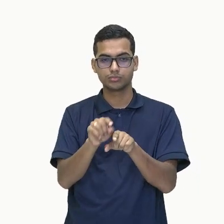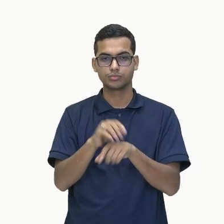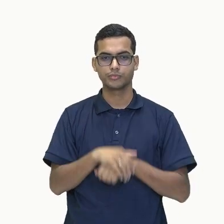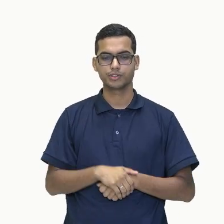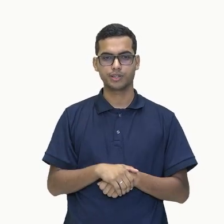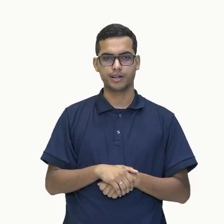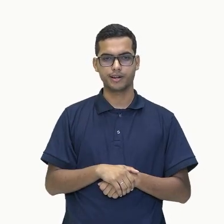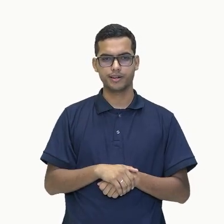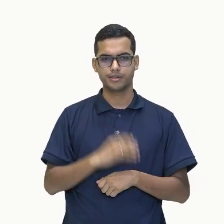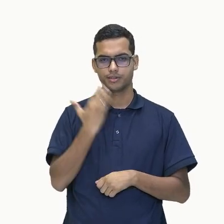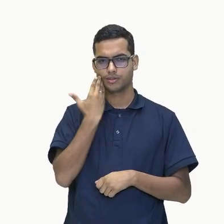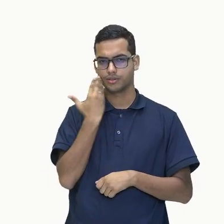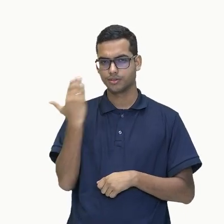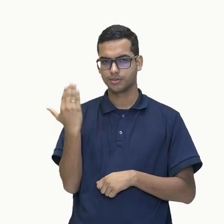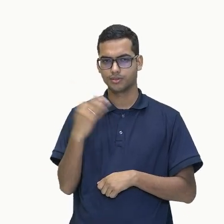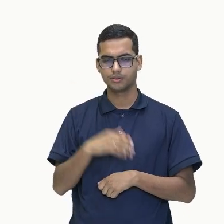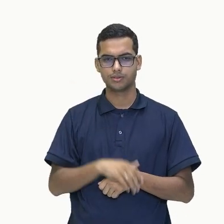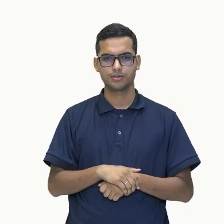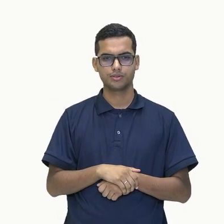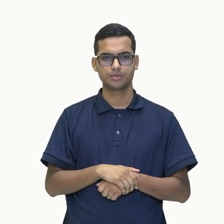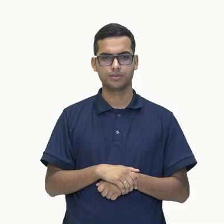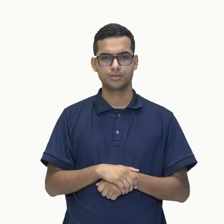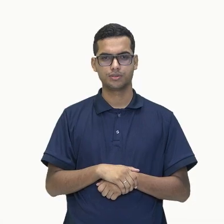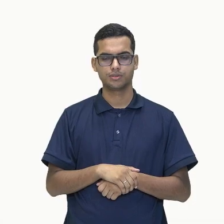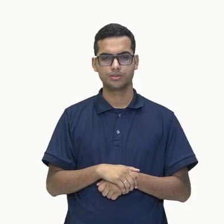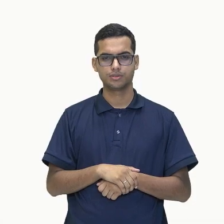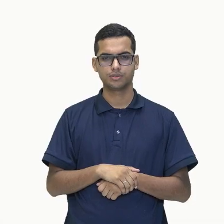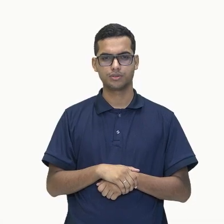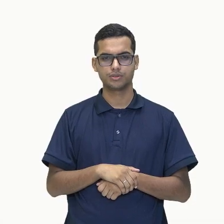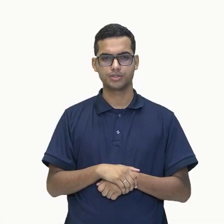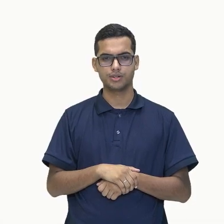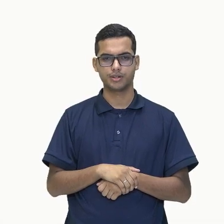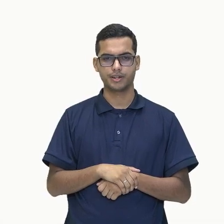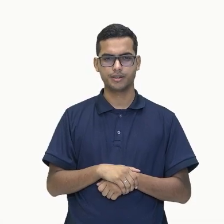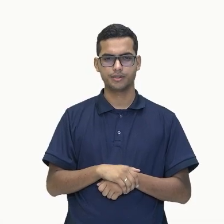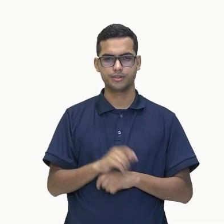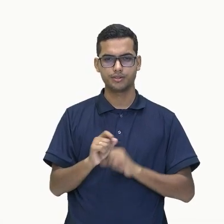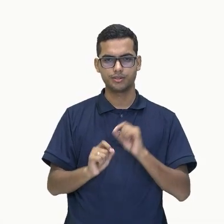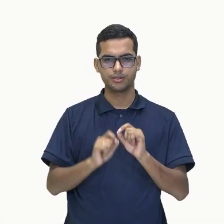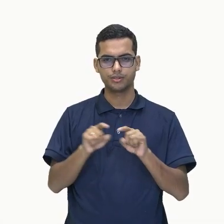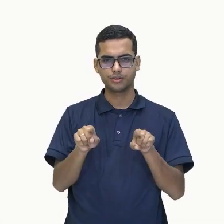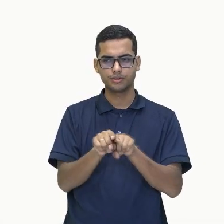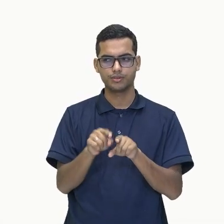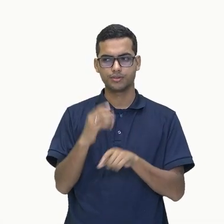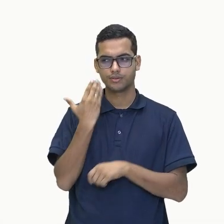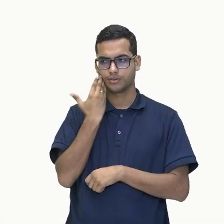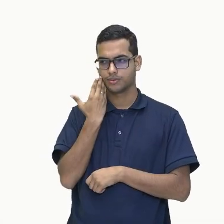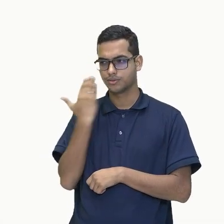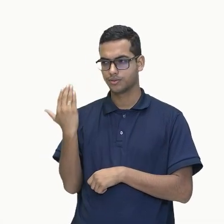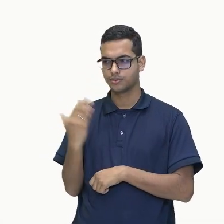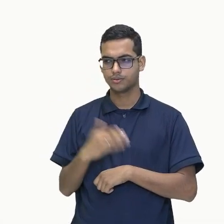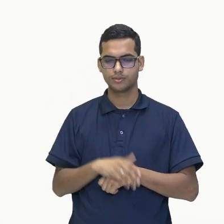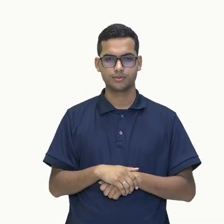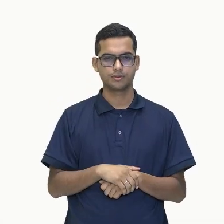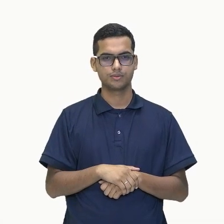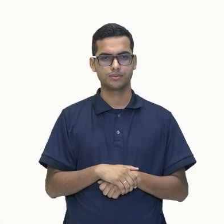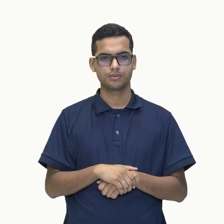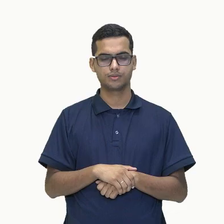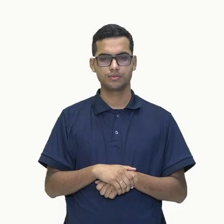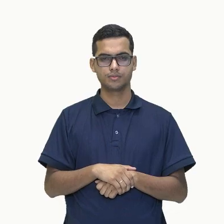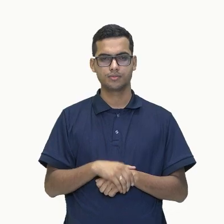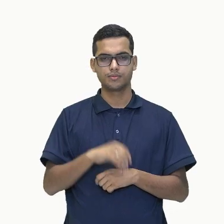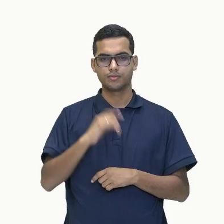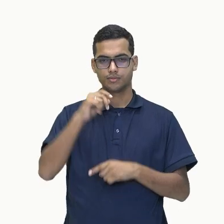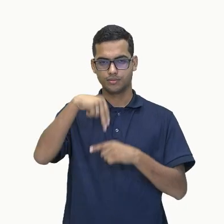vem com uma deficiência. Essa deficiência vai afetar o transporte de oxigênio. Então, note que um